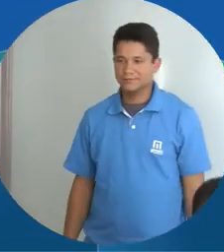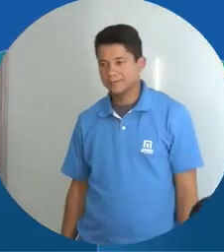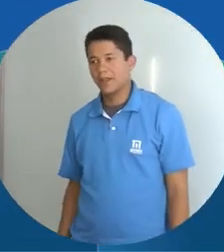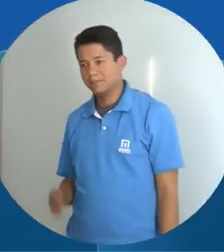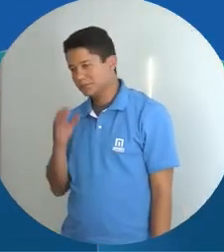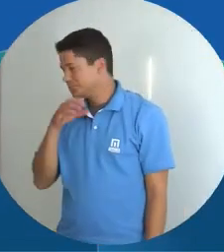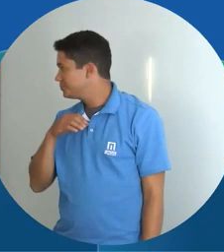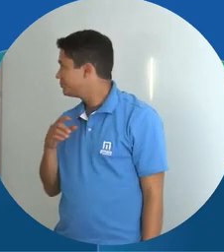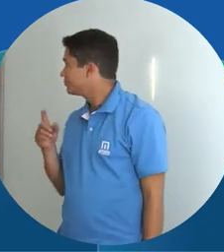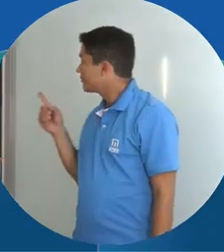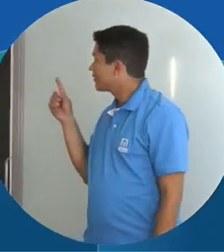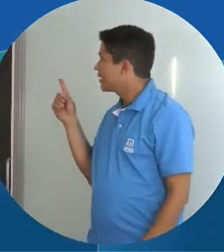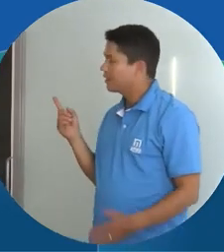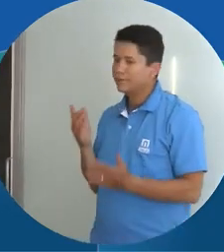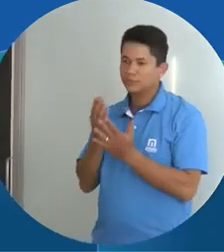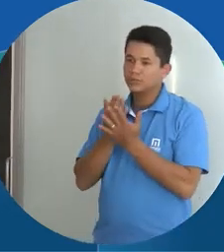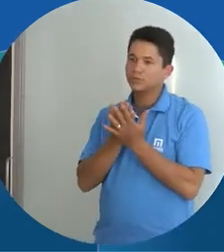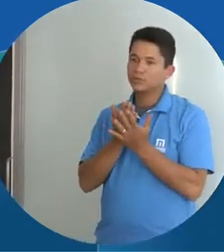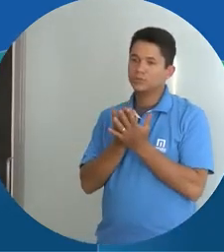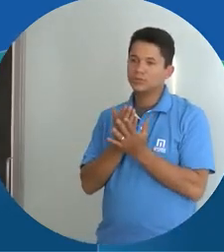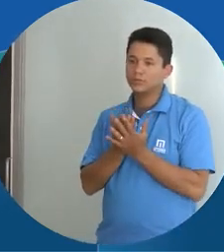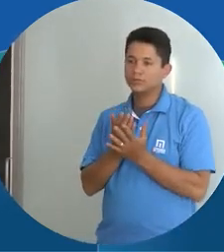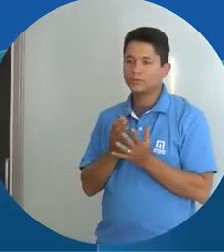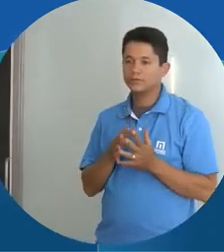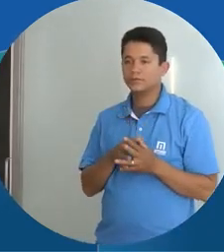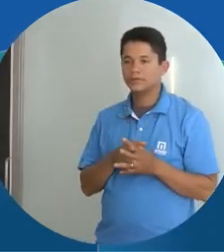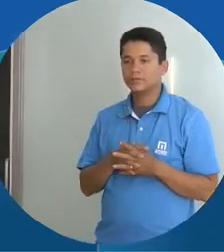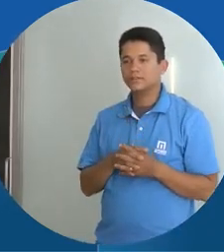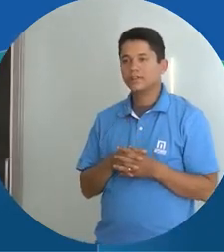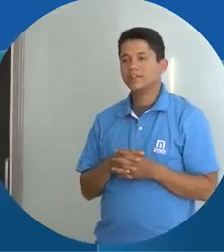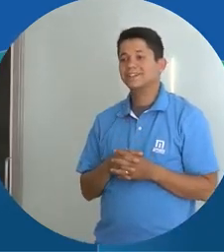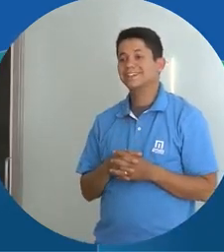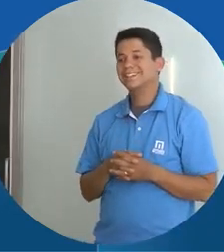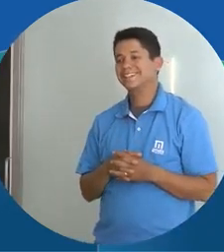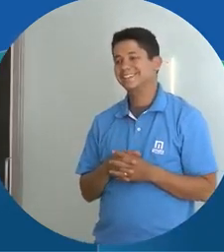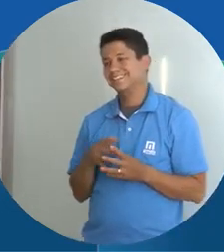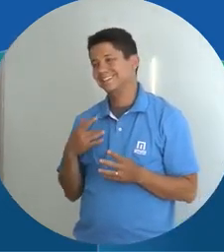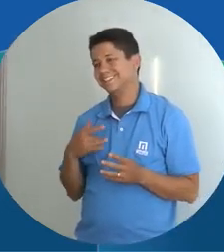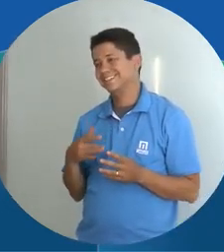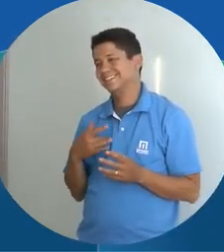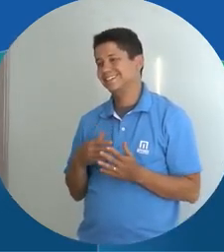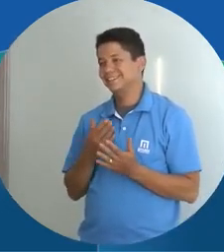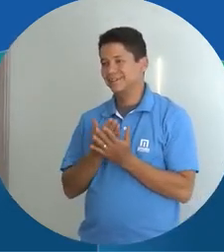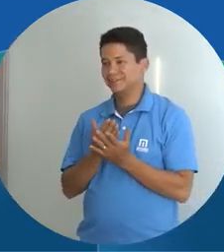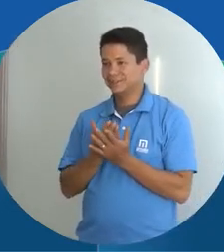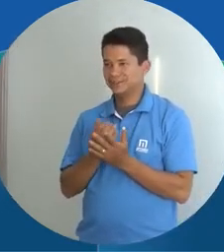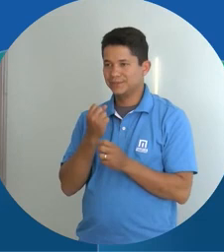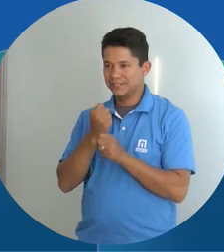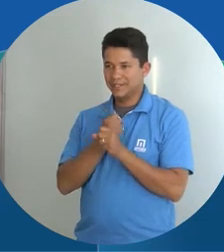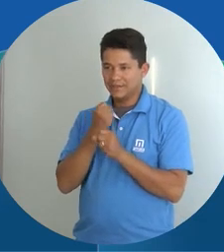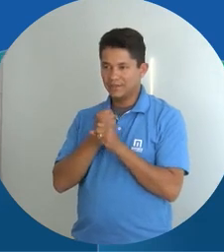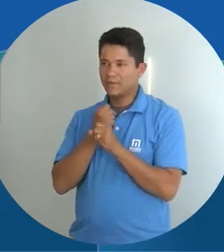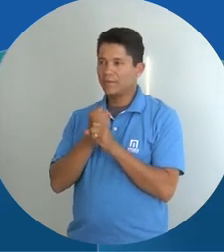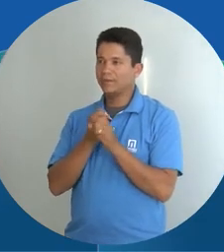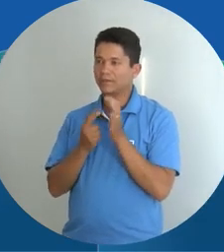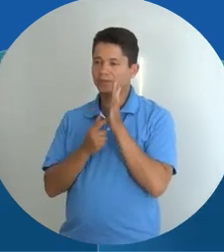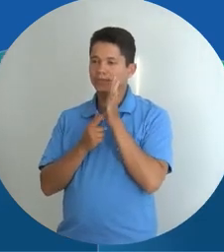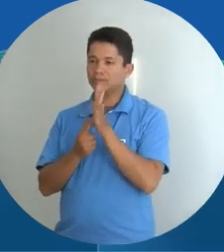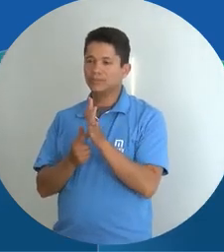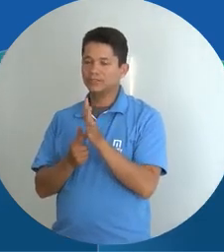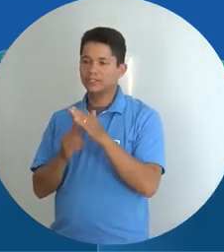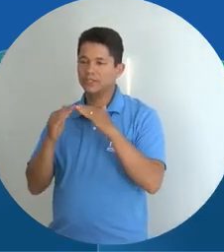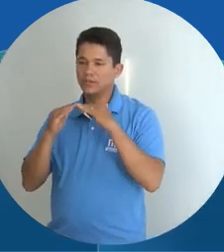fazer a estaca de uma cota superior para depois se escavar e não chegar no nível do terreno, uma questão de